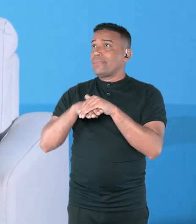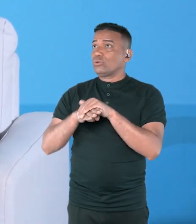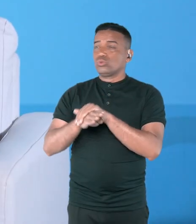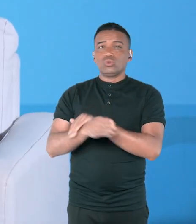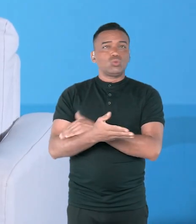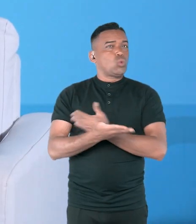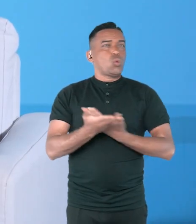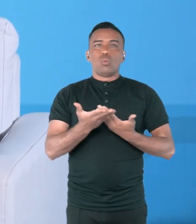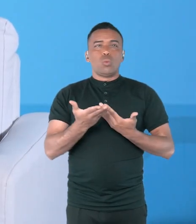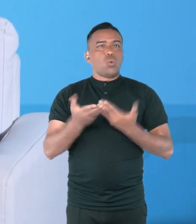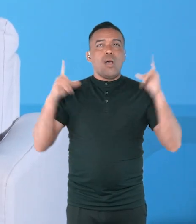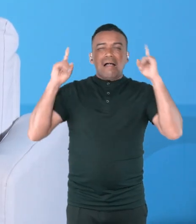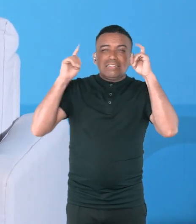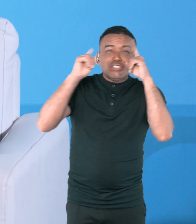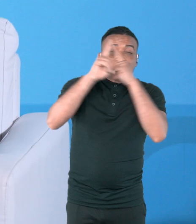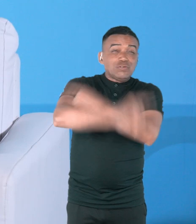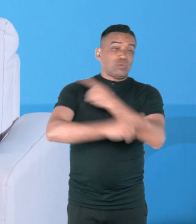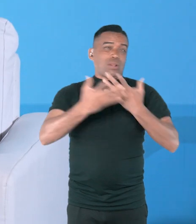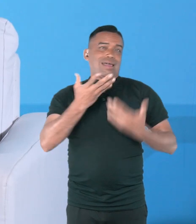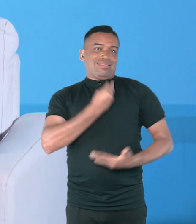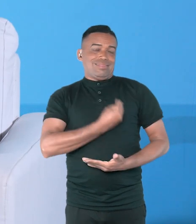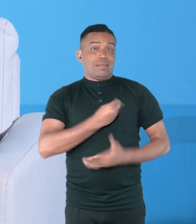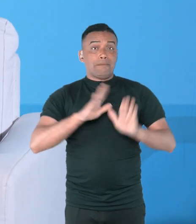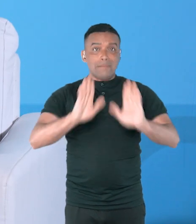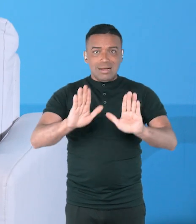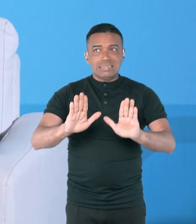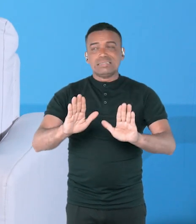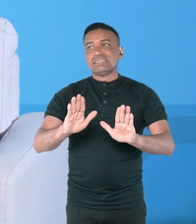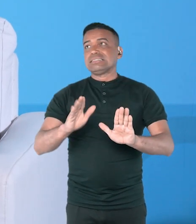eu me acostumo com as tempestades,